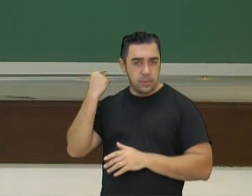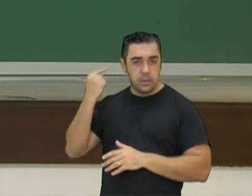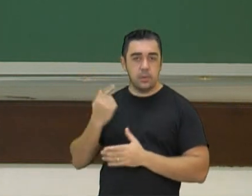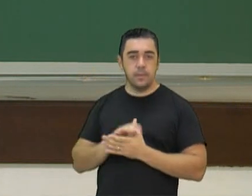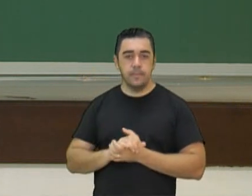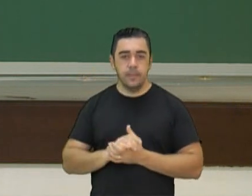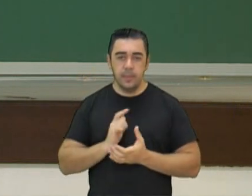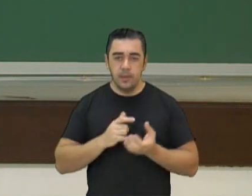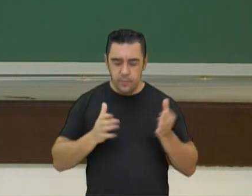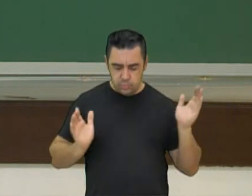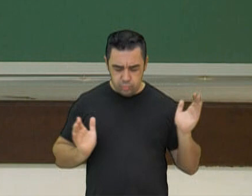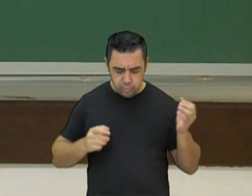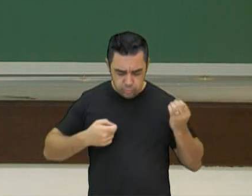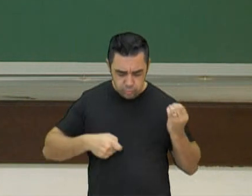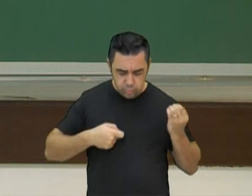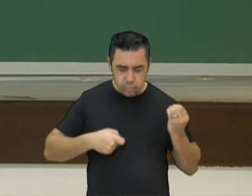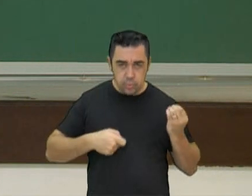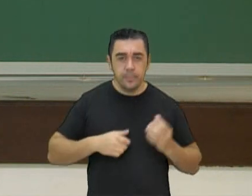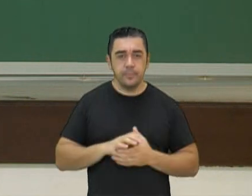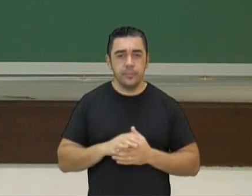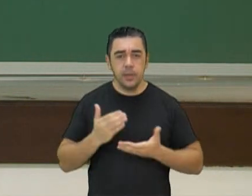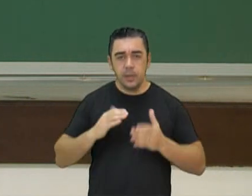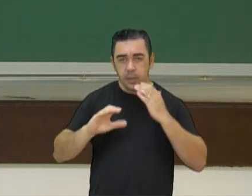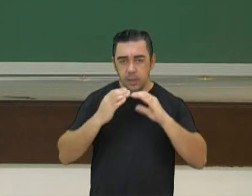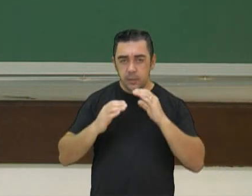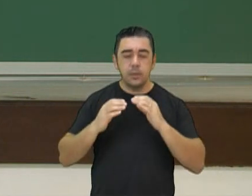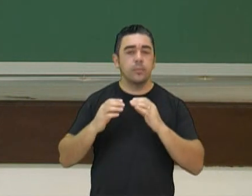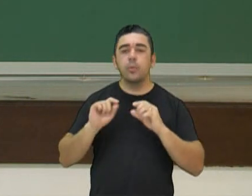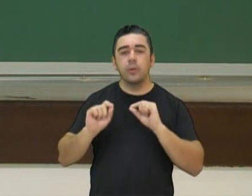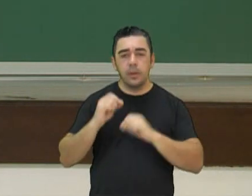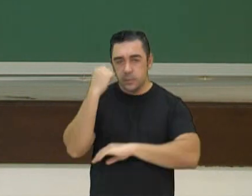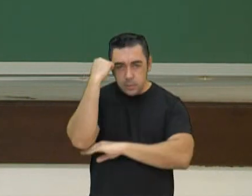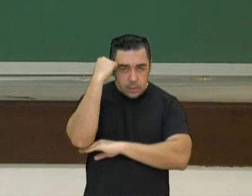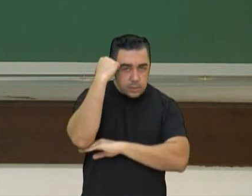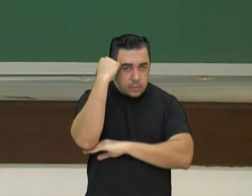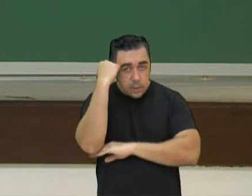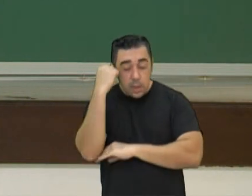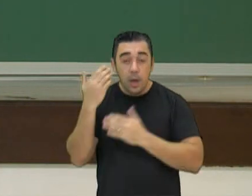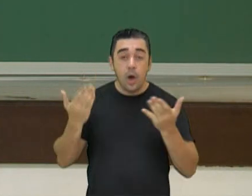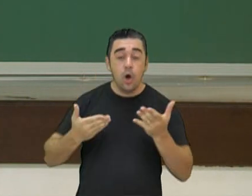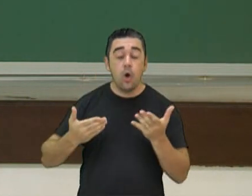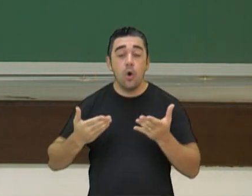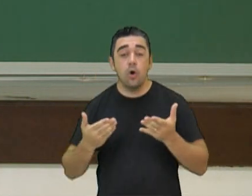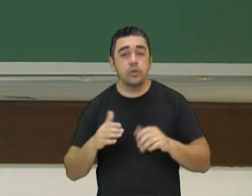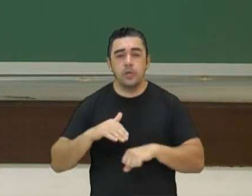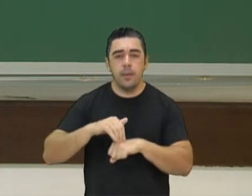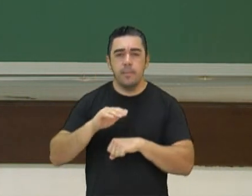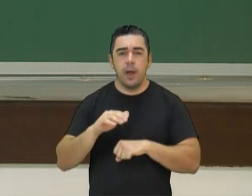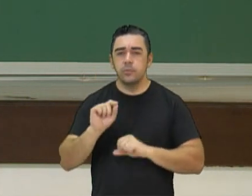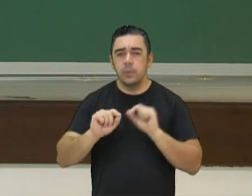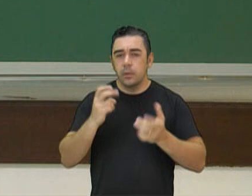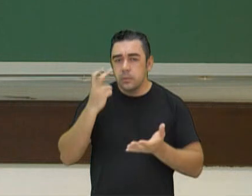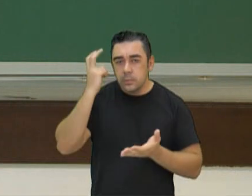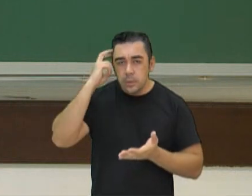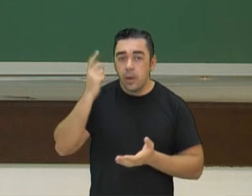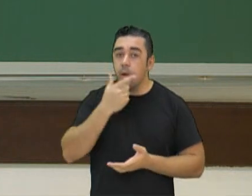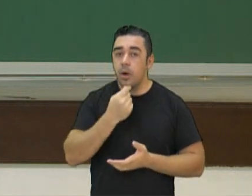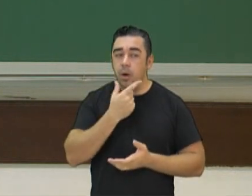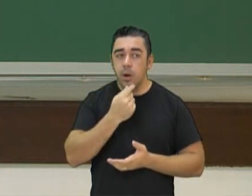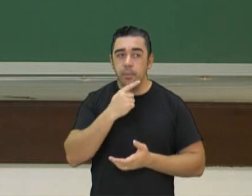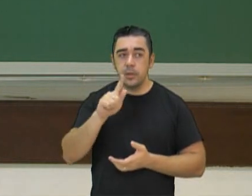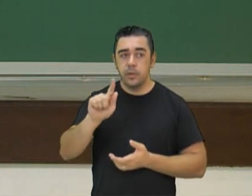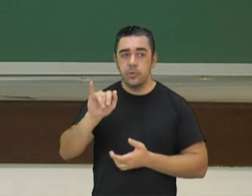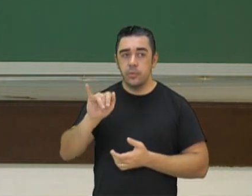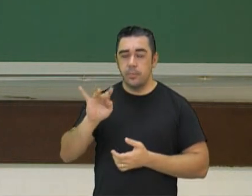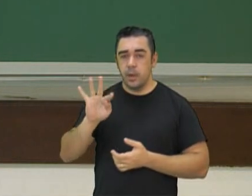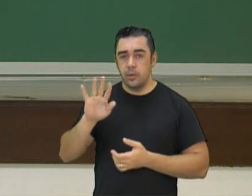o ukulele e cantamos o sertanejo jurídico, né, e tal. Hoje a gente vai para uma coisa mais cult, é uma música do Gilberto Gil que